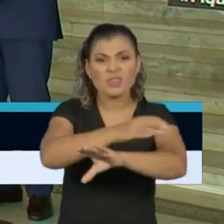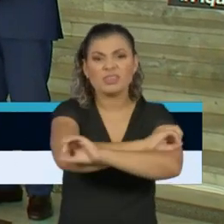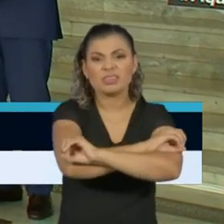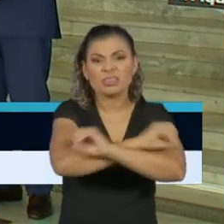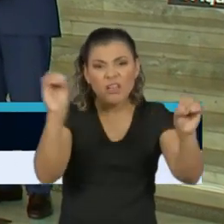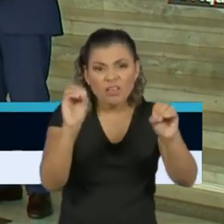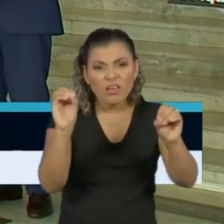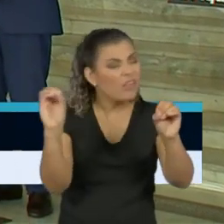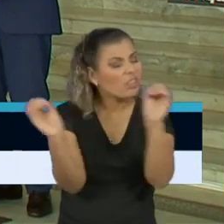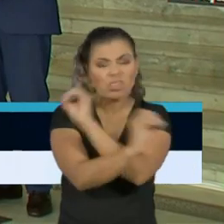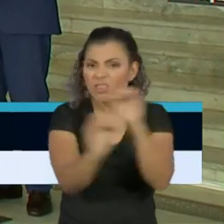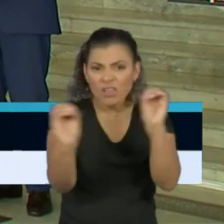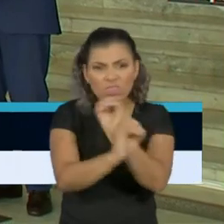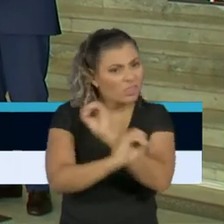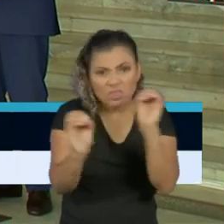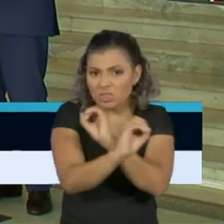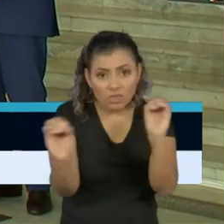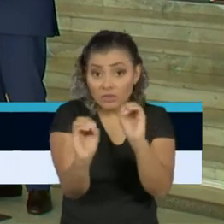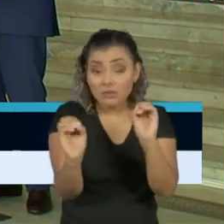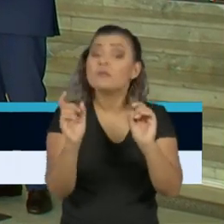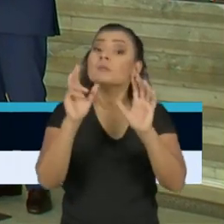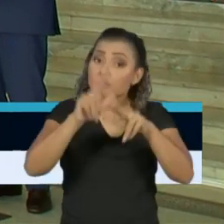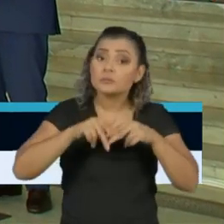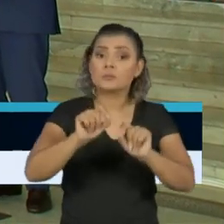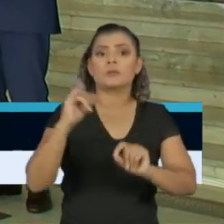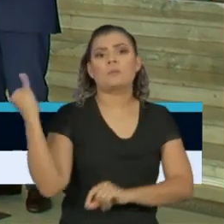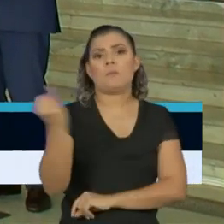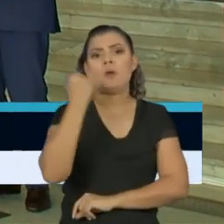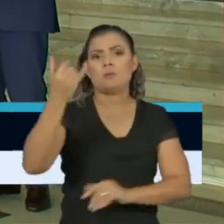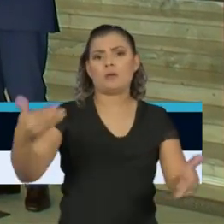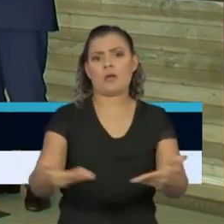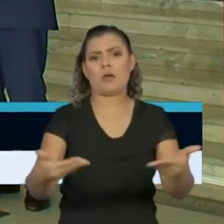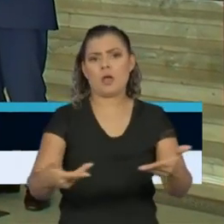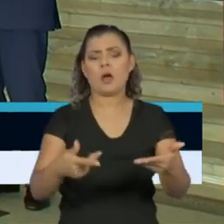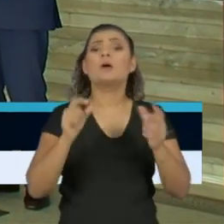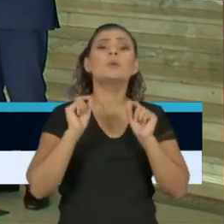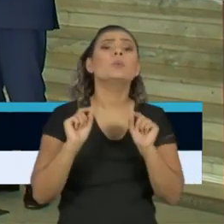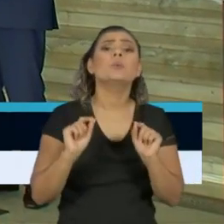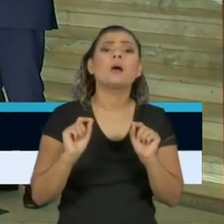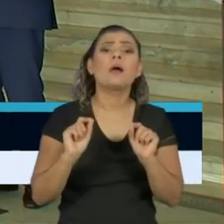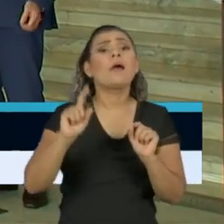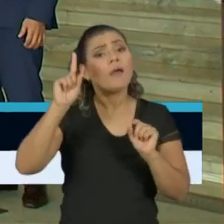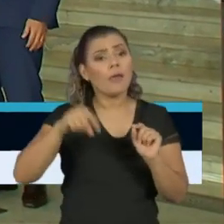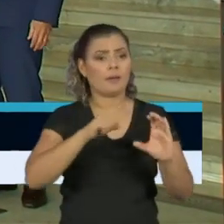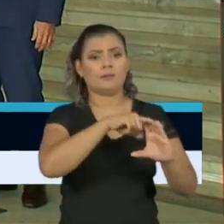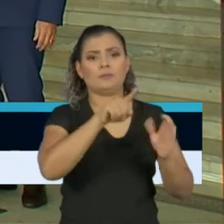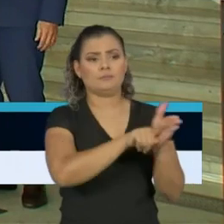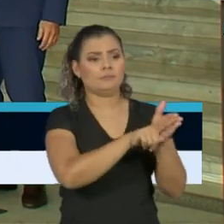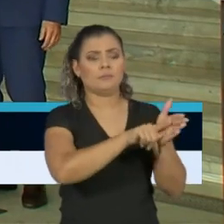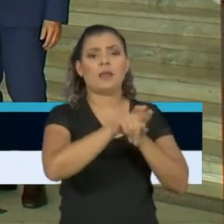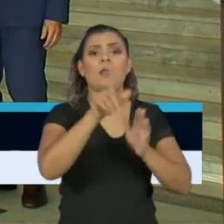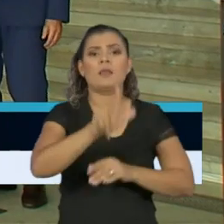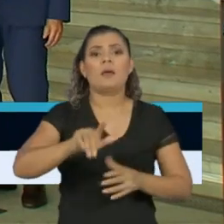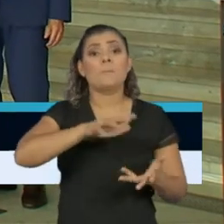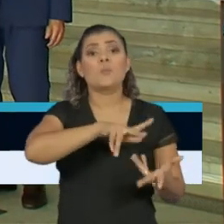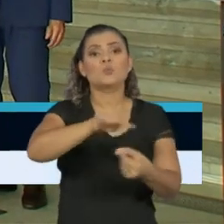zero político, é uma informação que deve prevalecer, porque tem respaldo de toda a literatura mundial.